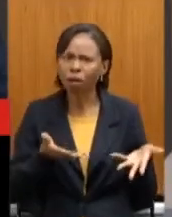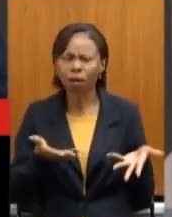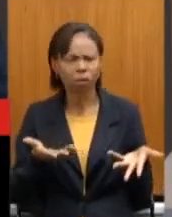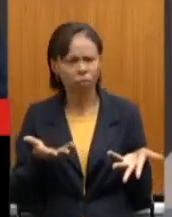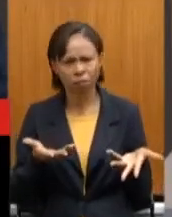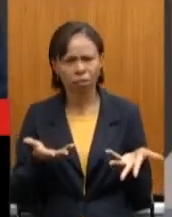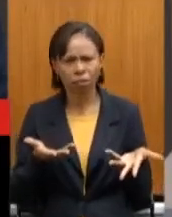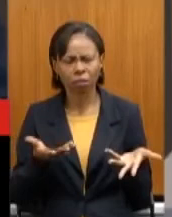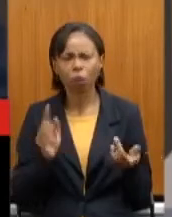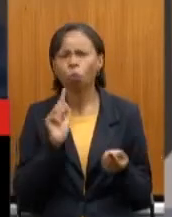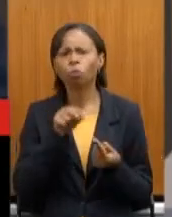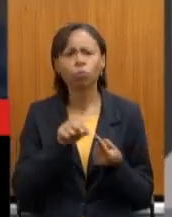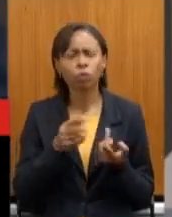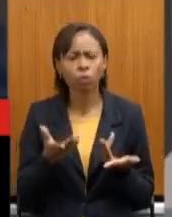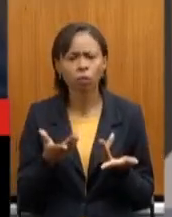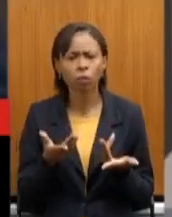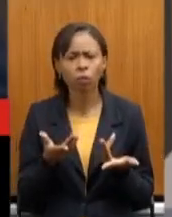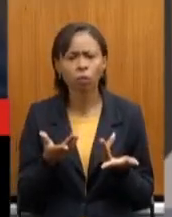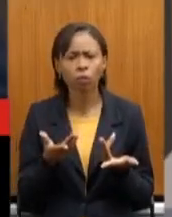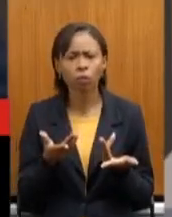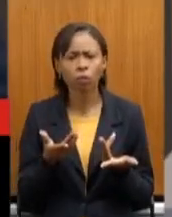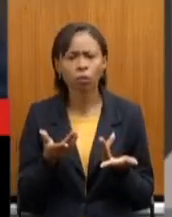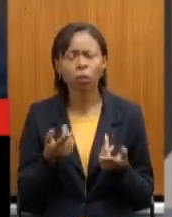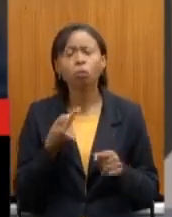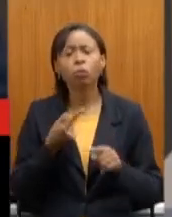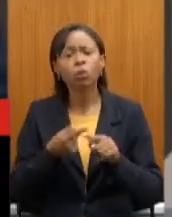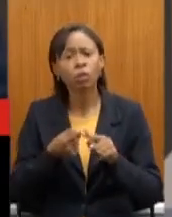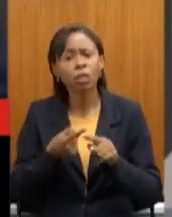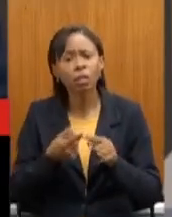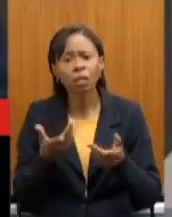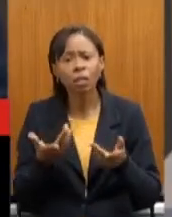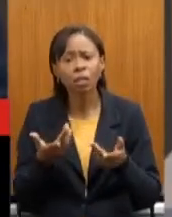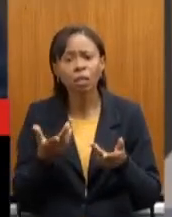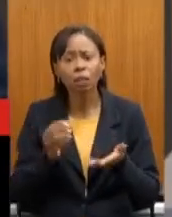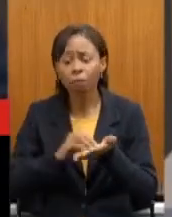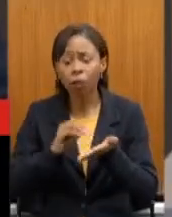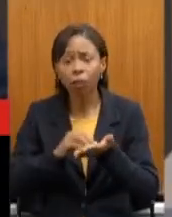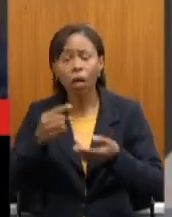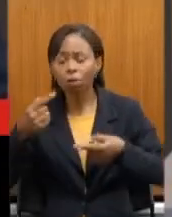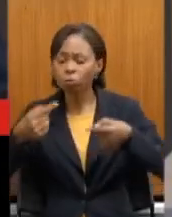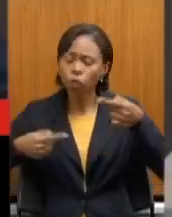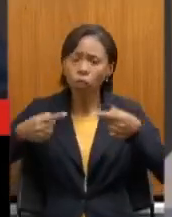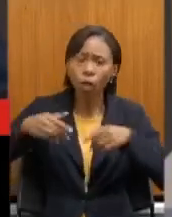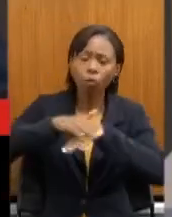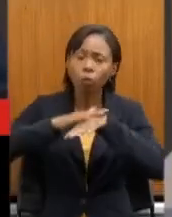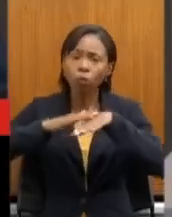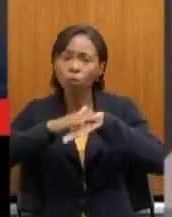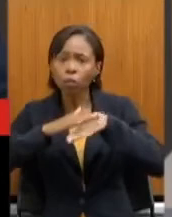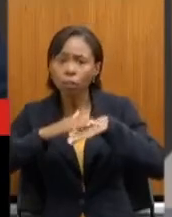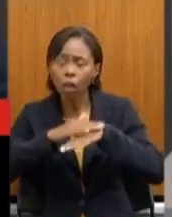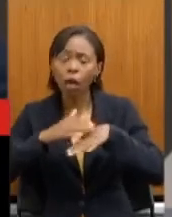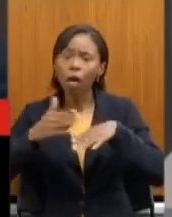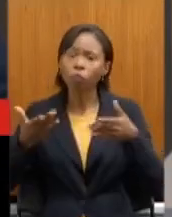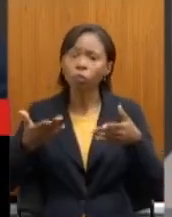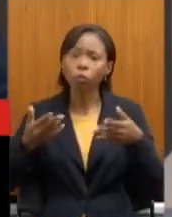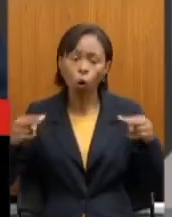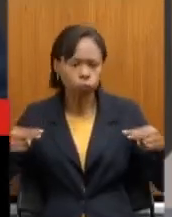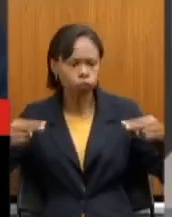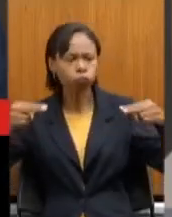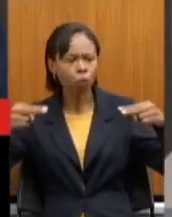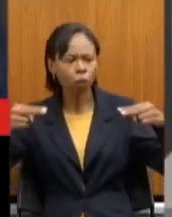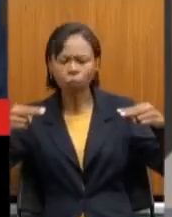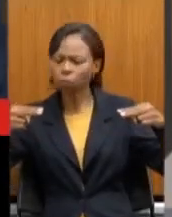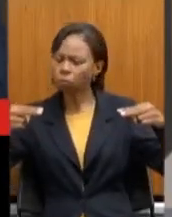porque não estabelecer um diálogo com essa assembleia porque estou encerrando o presidente porque não olhar nos olhos os